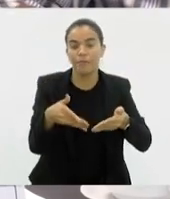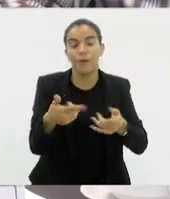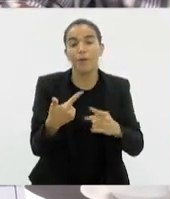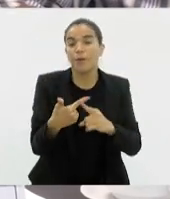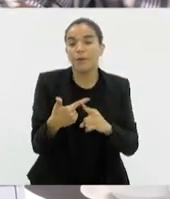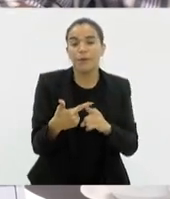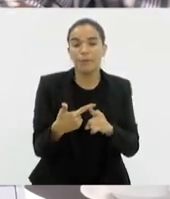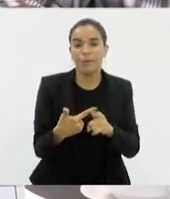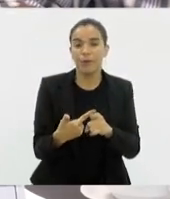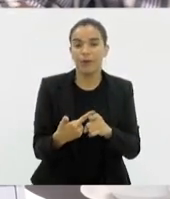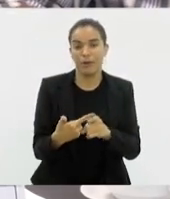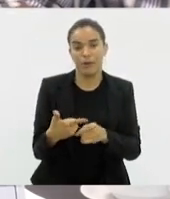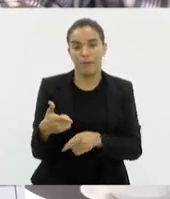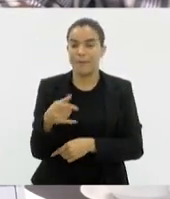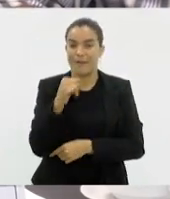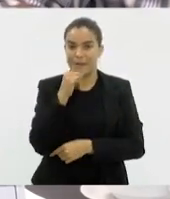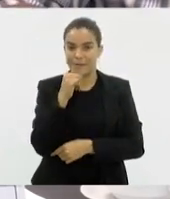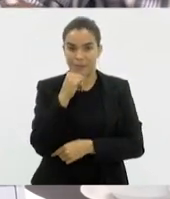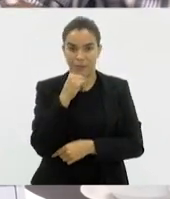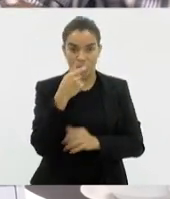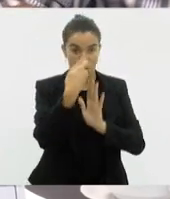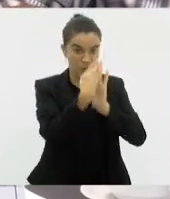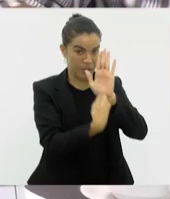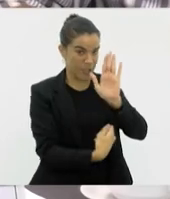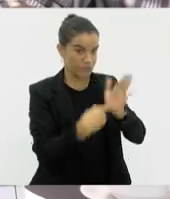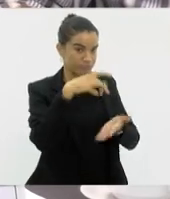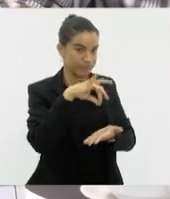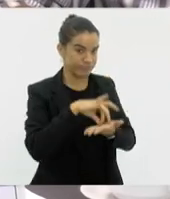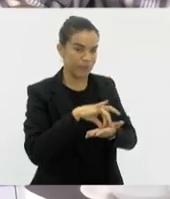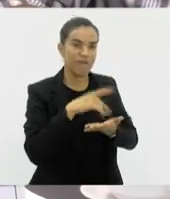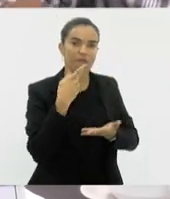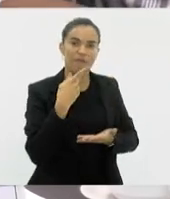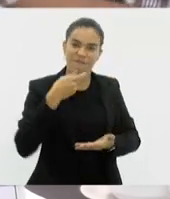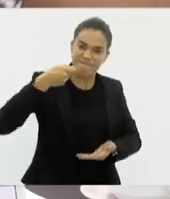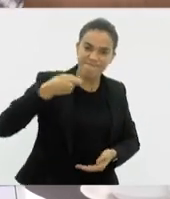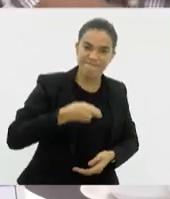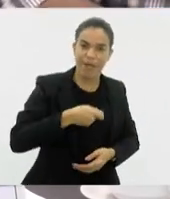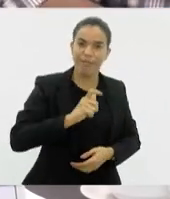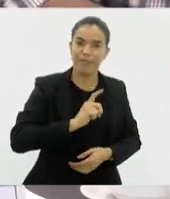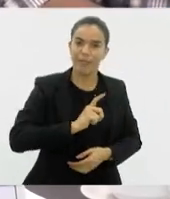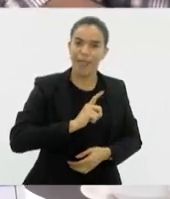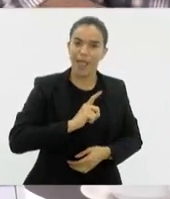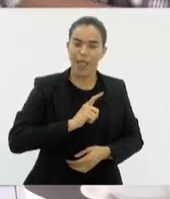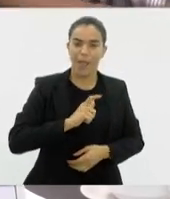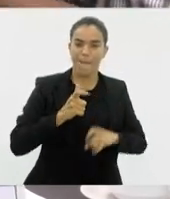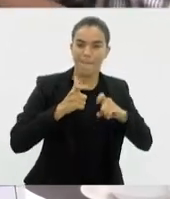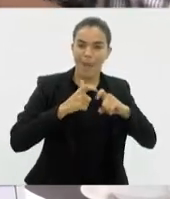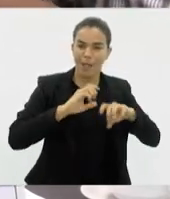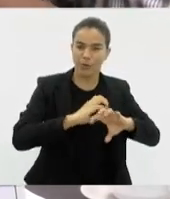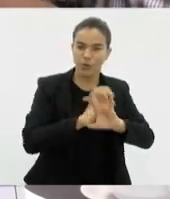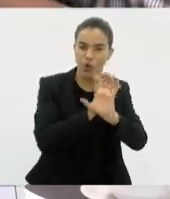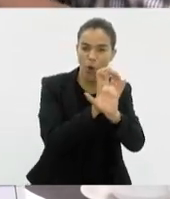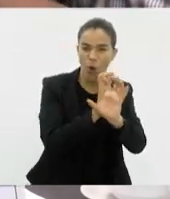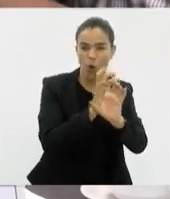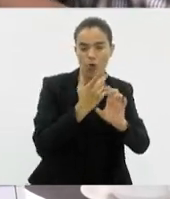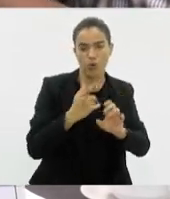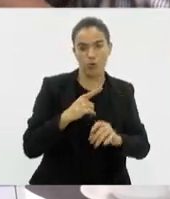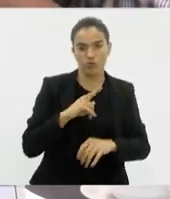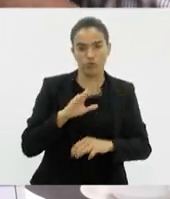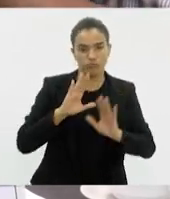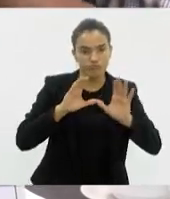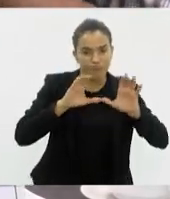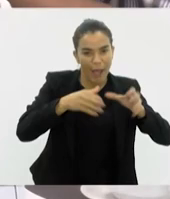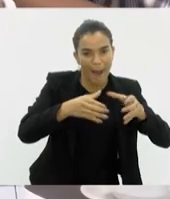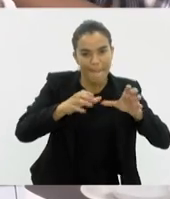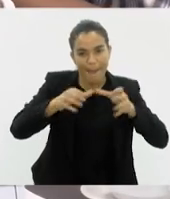desejado. Então, manter o original força que tenha lá... o ortopedista, que tem lá o especialista em cada